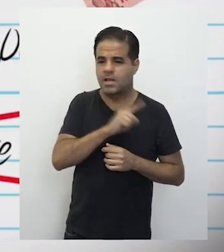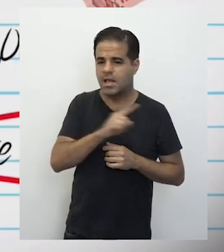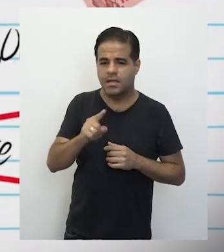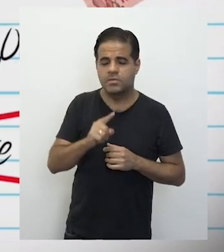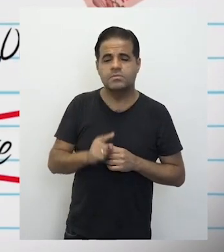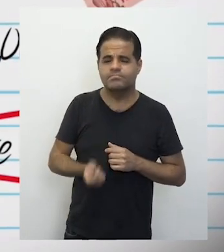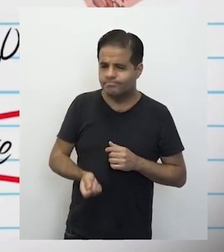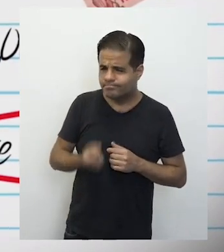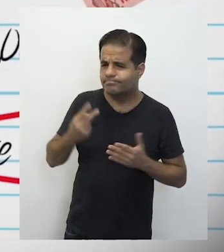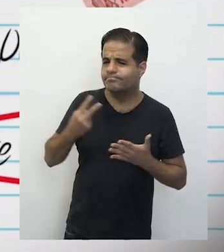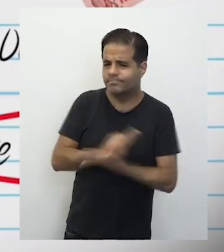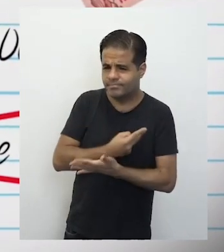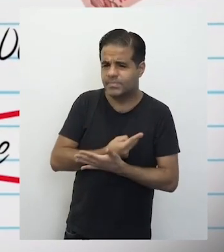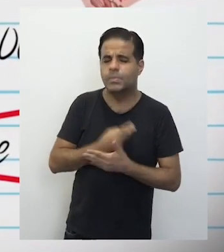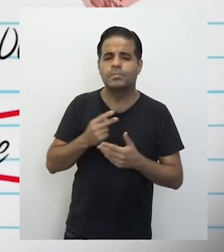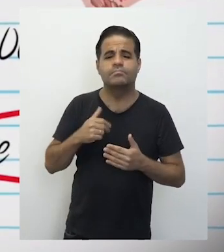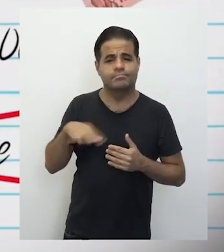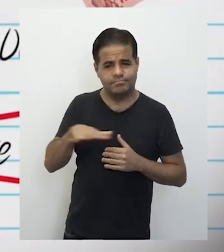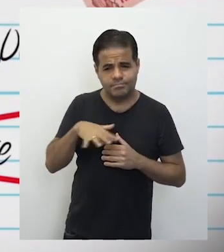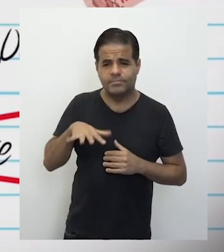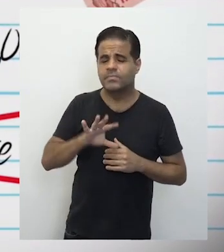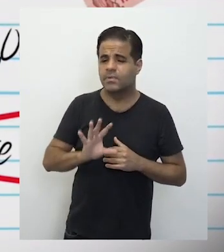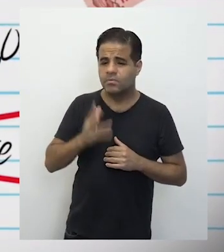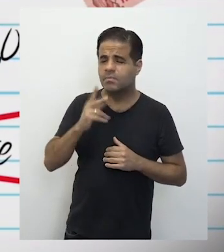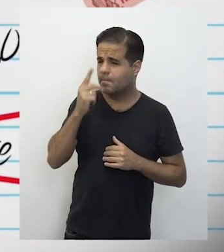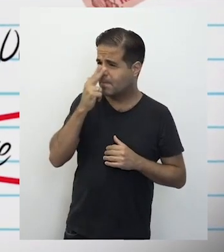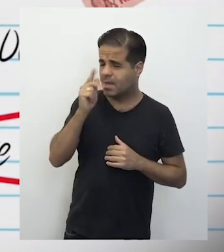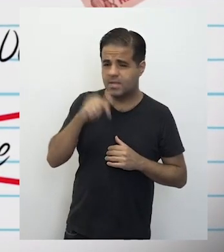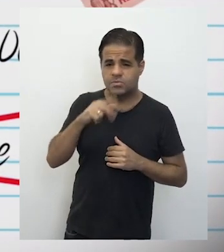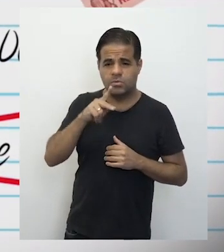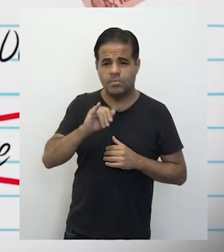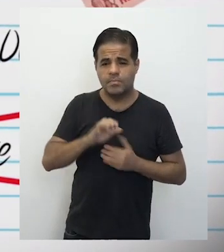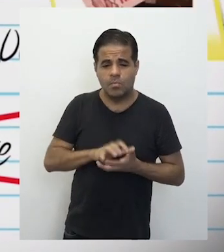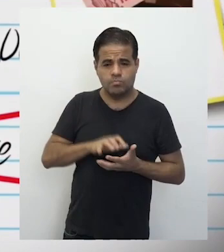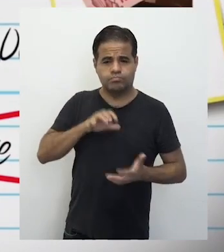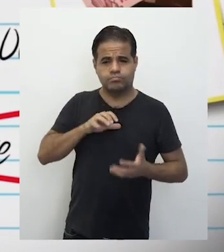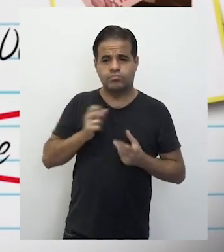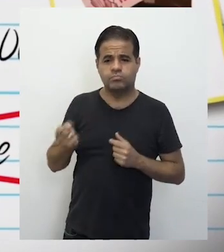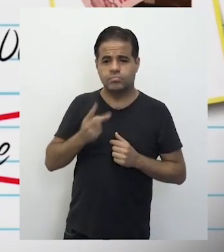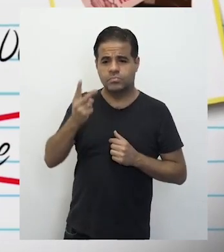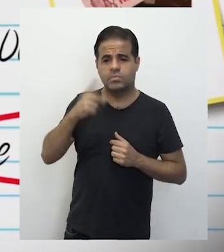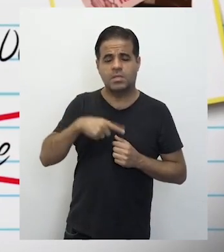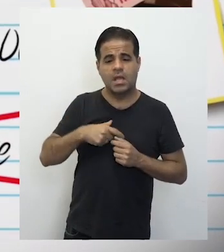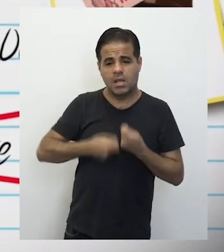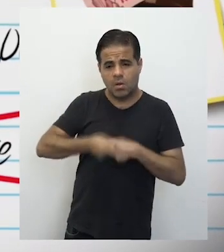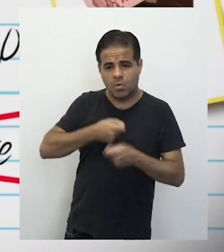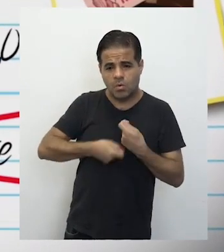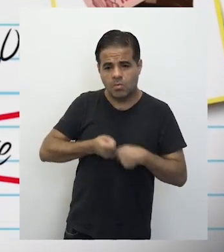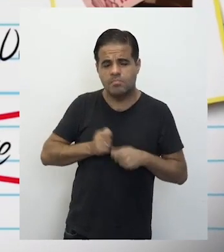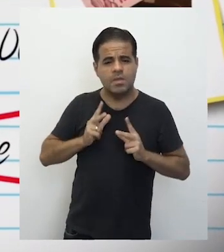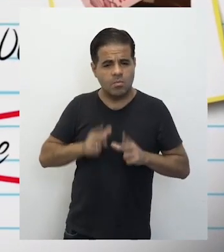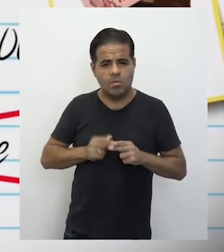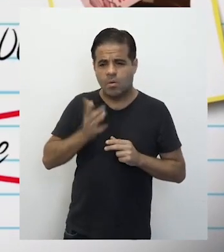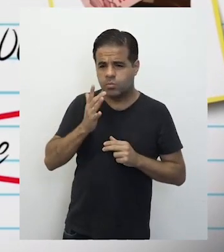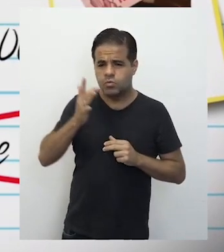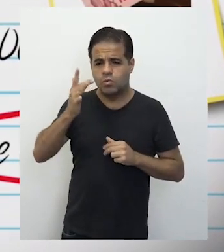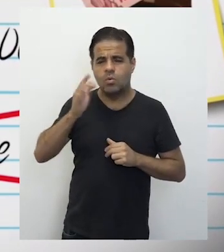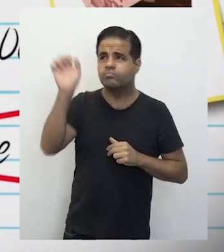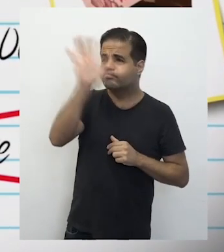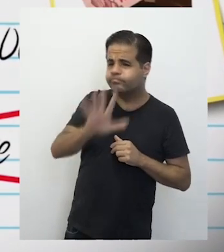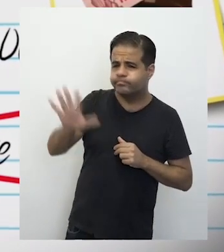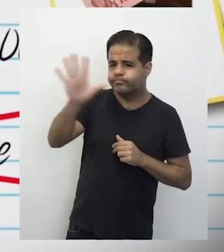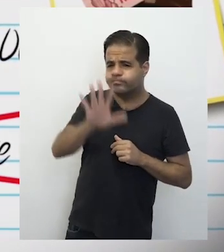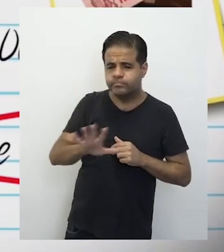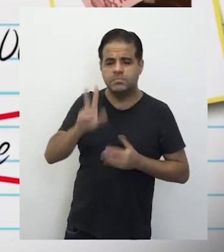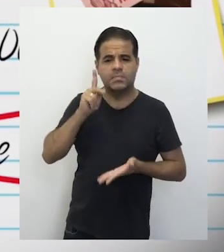um equívoco muito comum, pois dá a sensação de que o PIB seria um estoque de valor que existe na economia, como uma espécie de tesouro nacional.